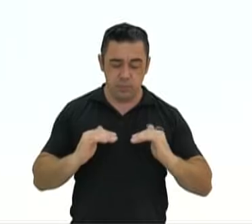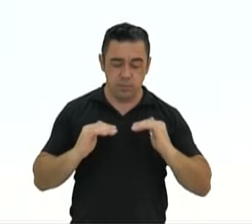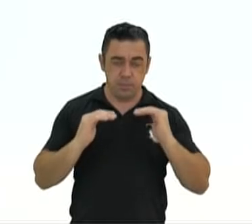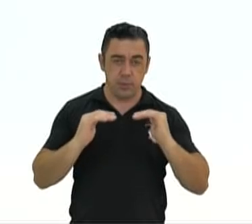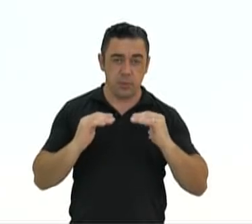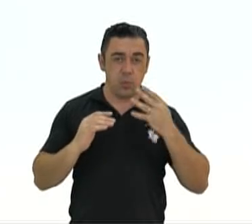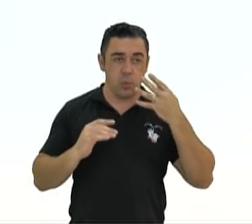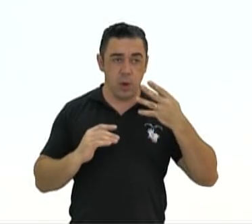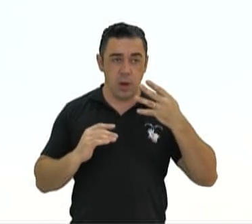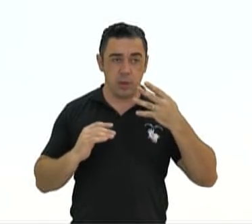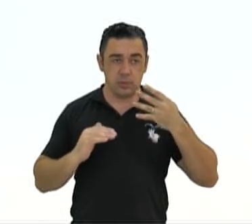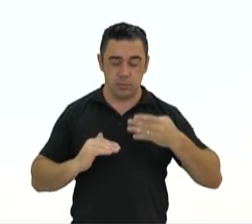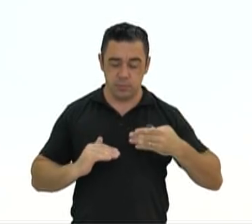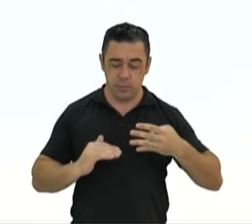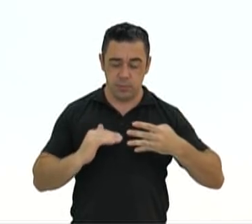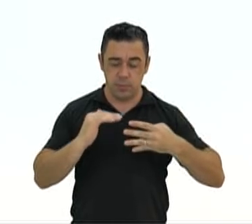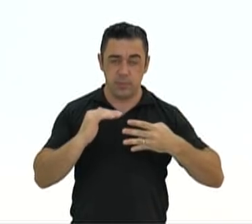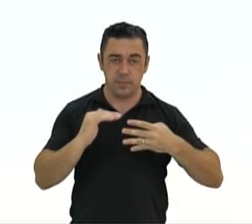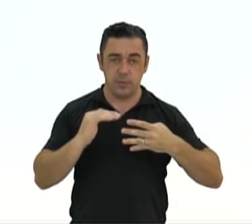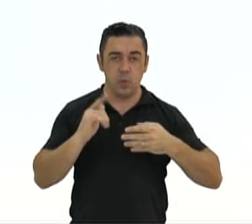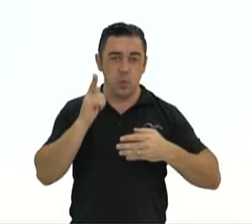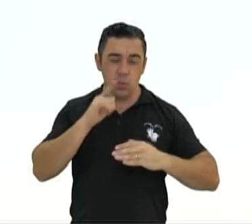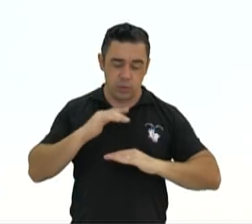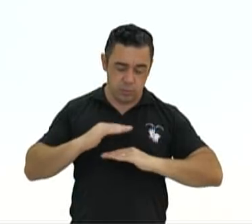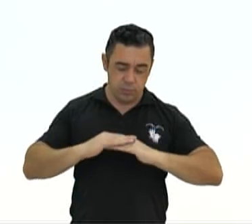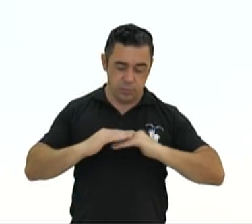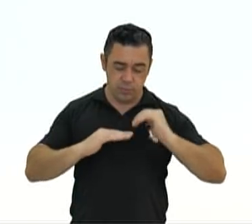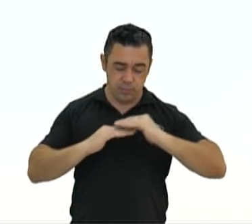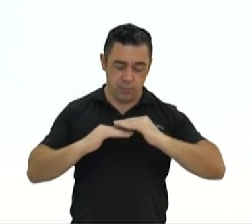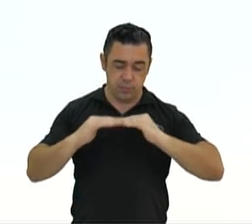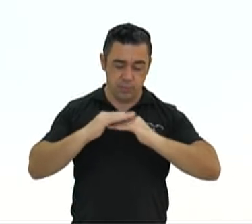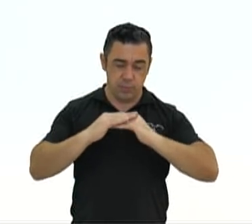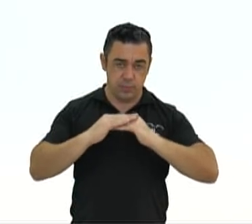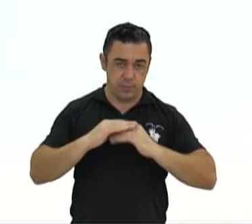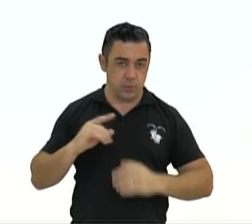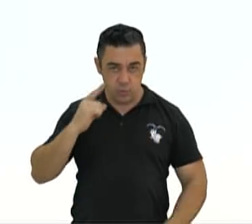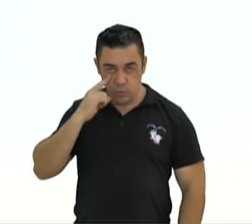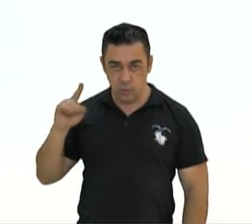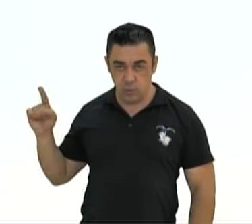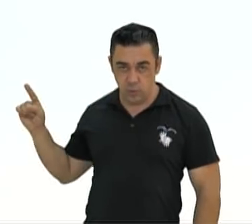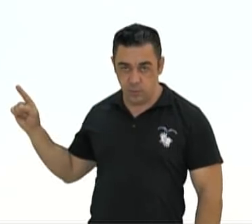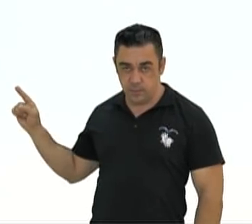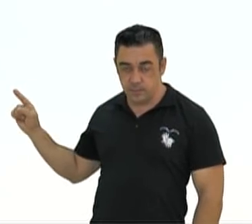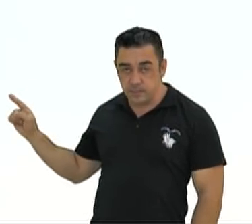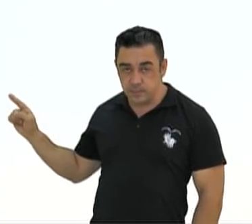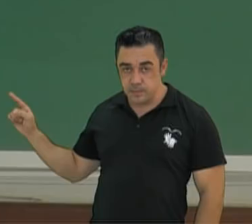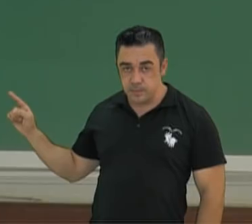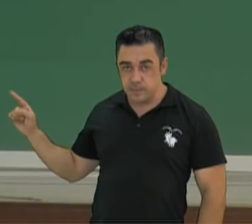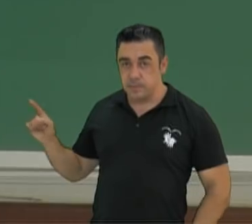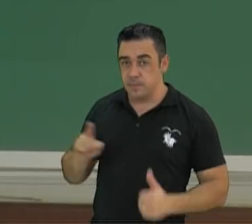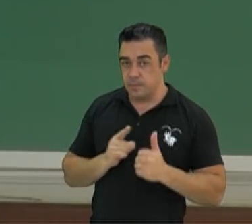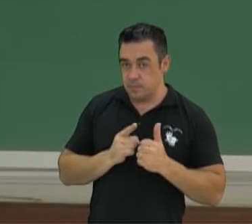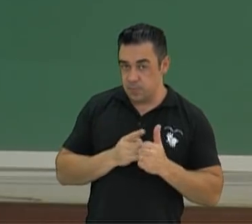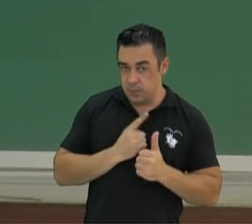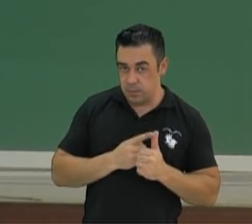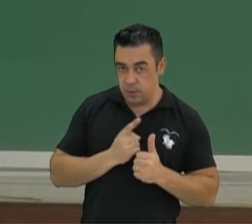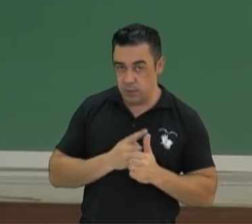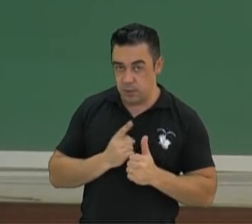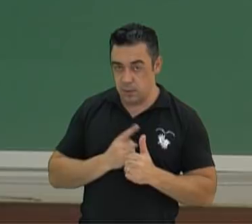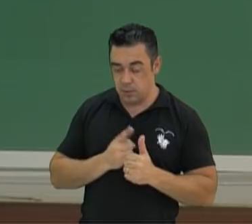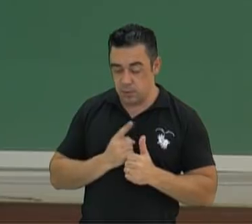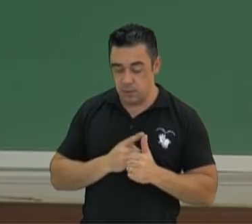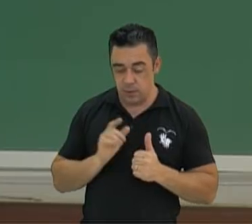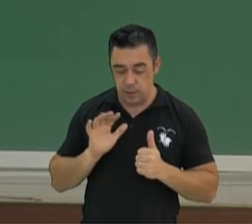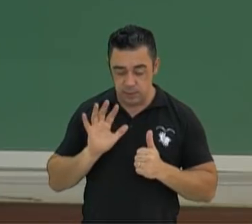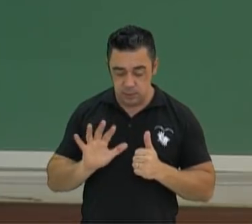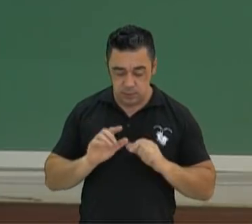4 camadas e obteve o empilhamento da figura. Olhem para a prof aqui, ó. Primeiro, ela empilhou